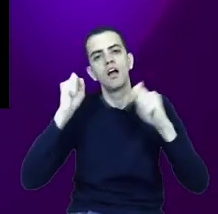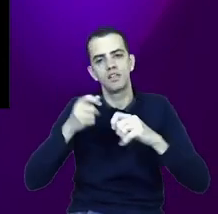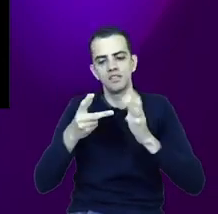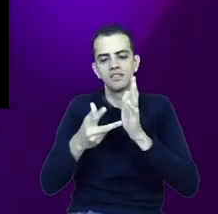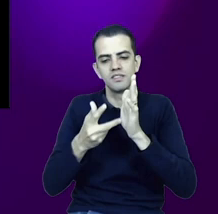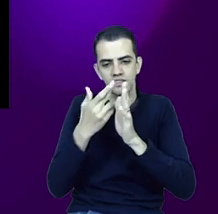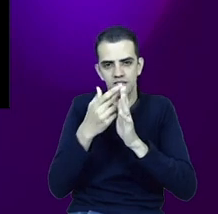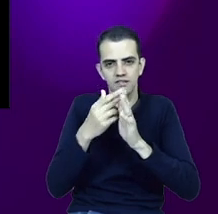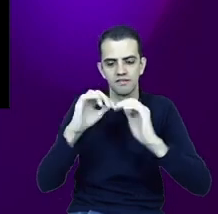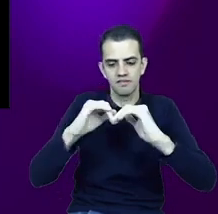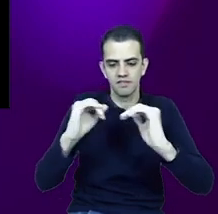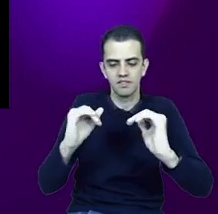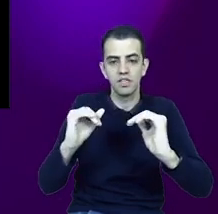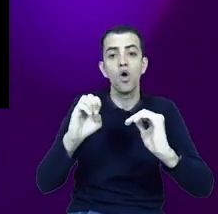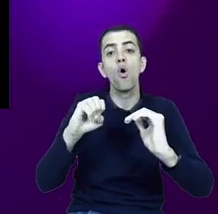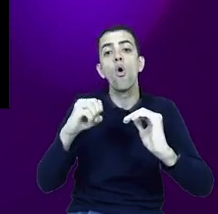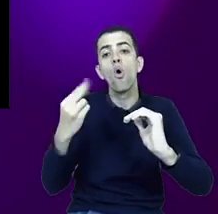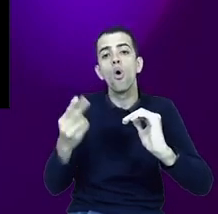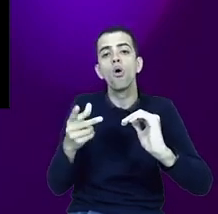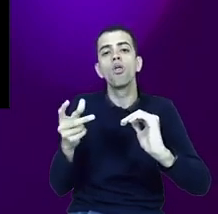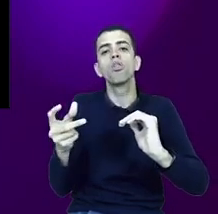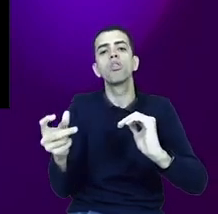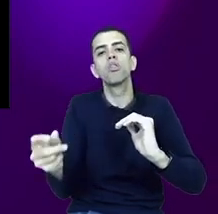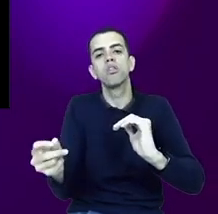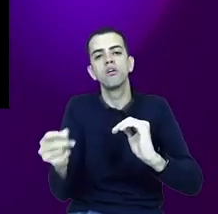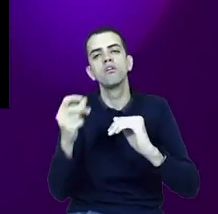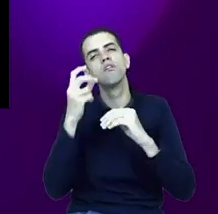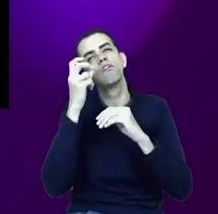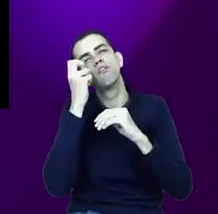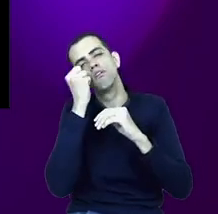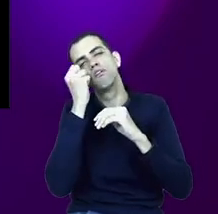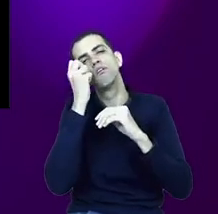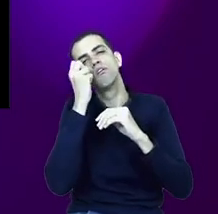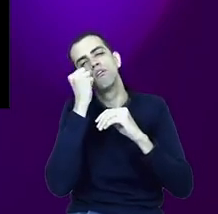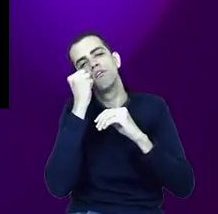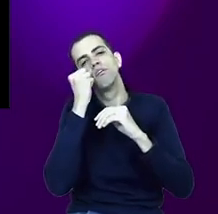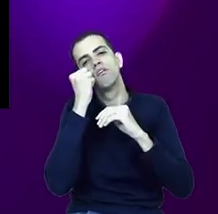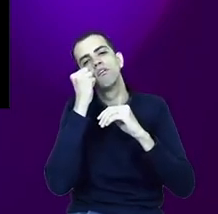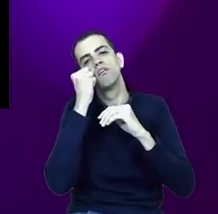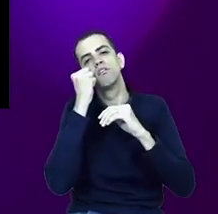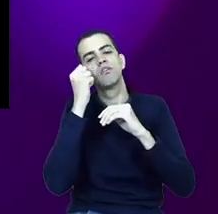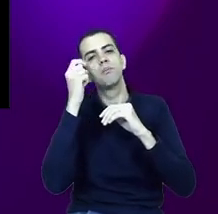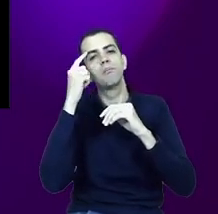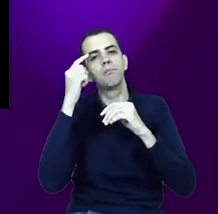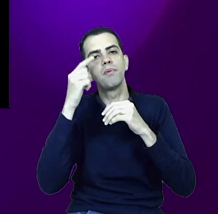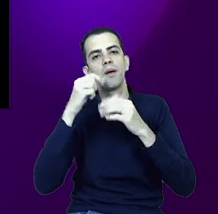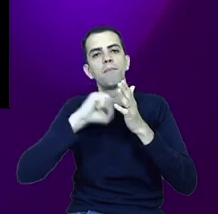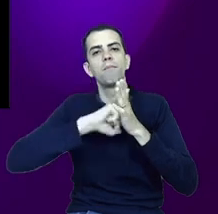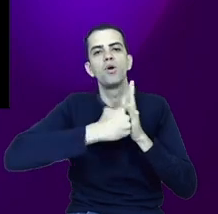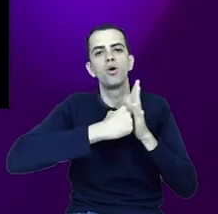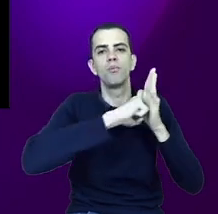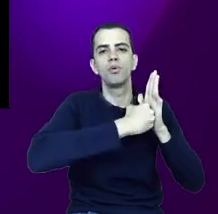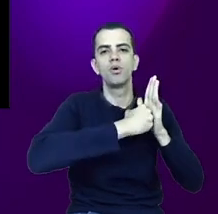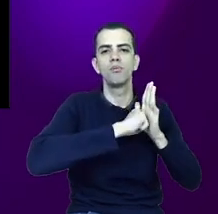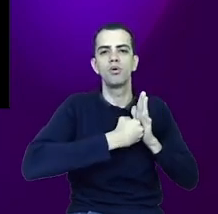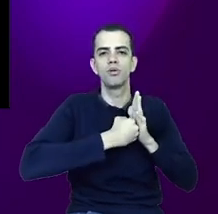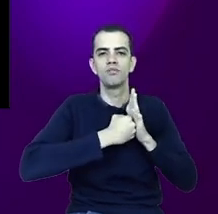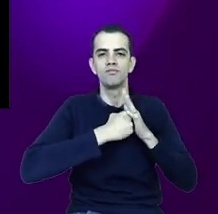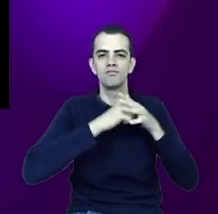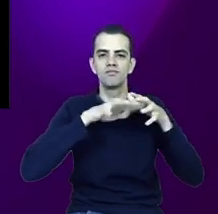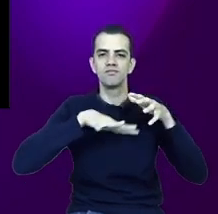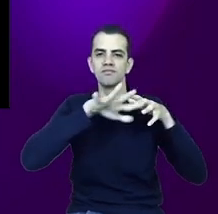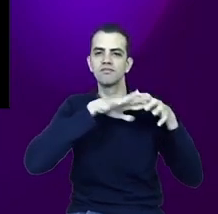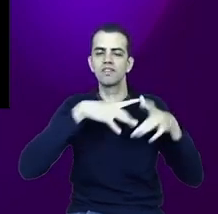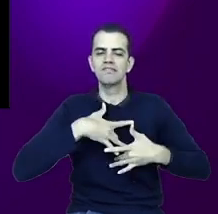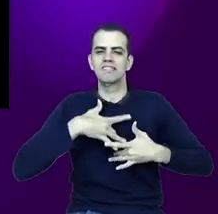acordá-lo, ou mesmo deixá-lo sedado com alguns bloqueios periféricos, né, dos nervos sensitivos do couro cabeludo, e fazer